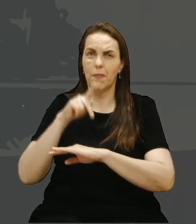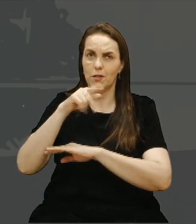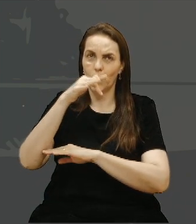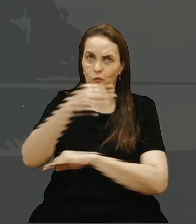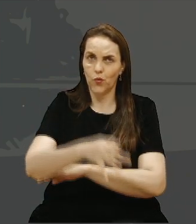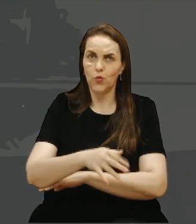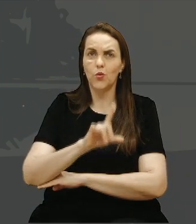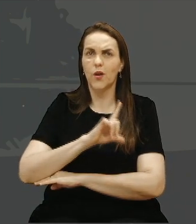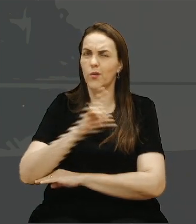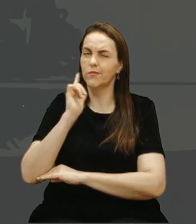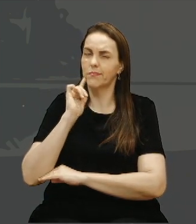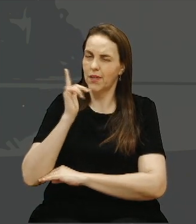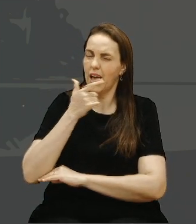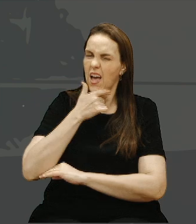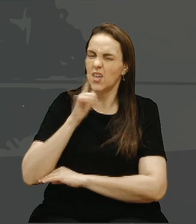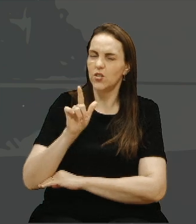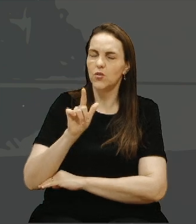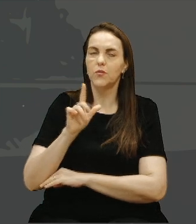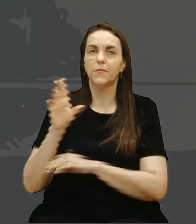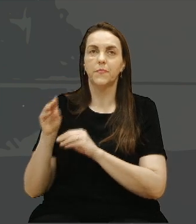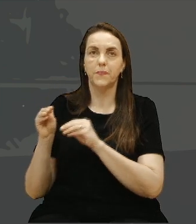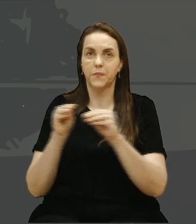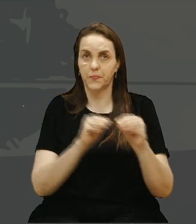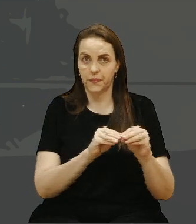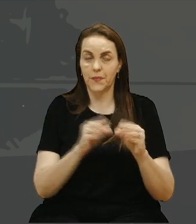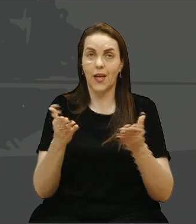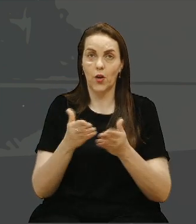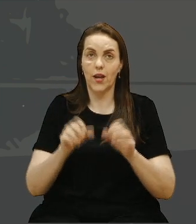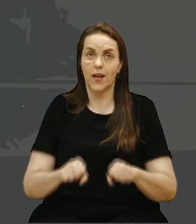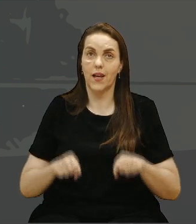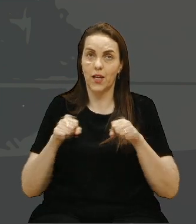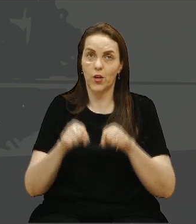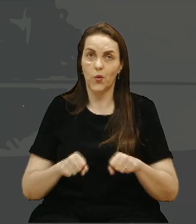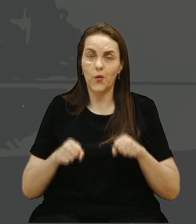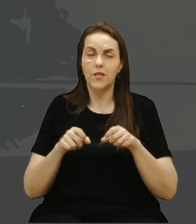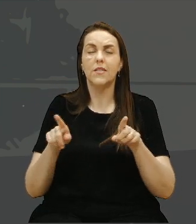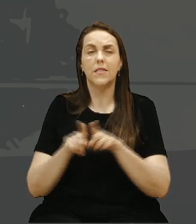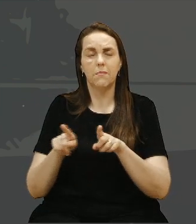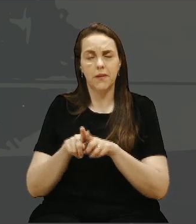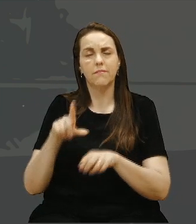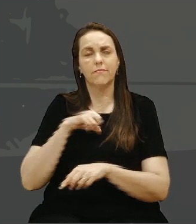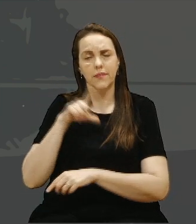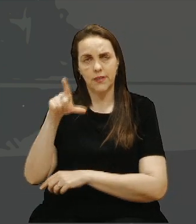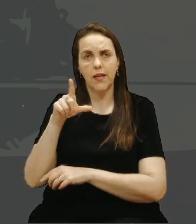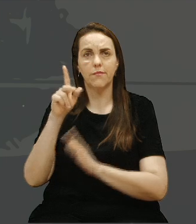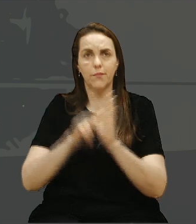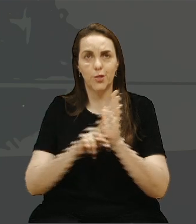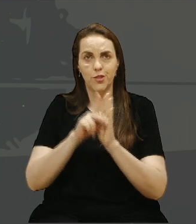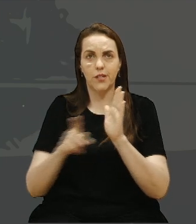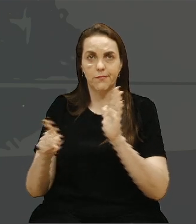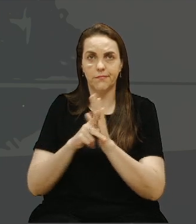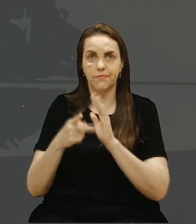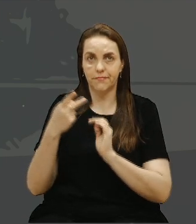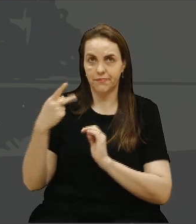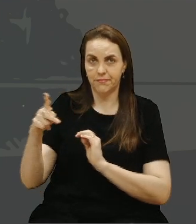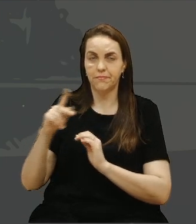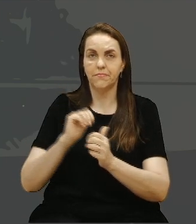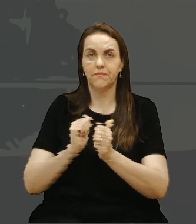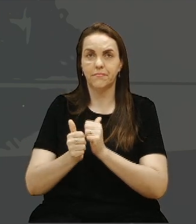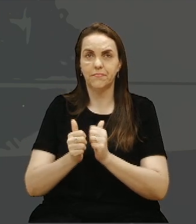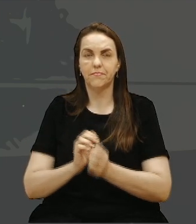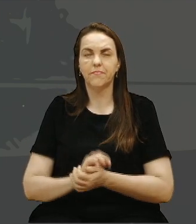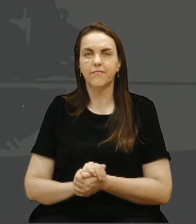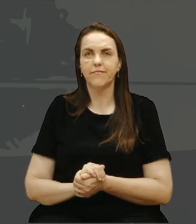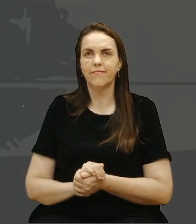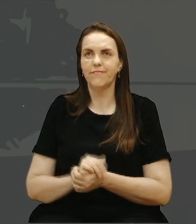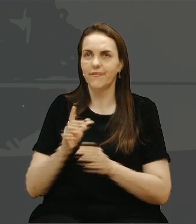hoje está radicado aí, reside na cidade de Canoas, onde também tem esse projeto esportivo,